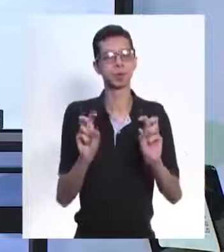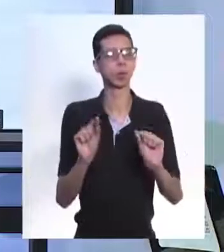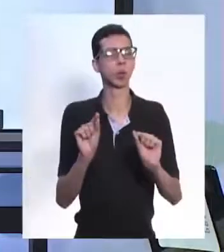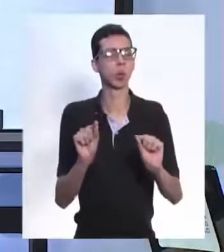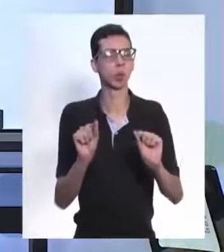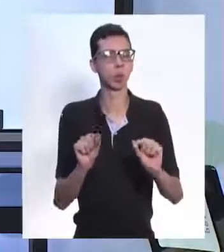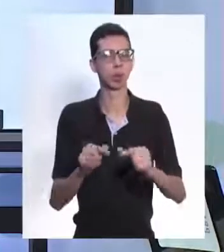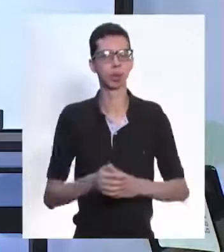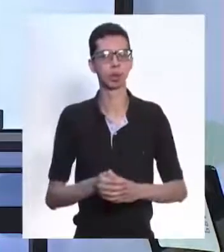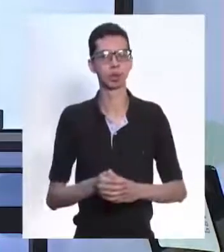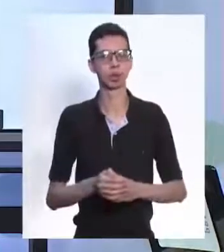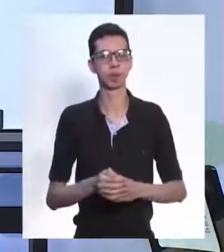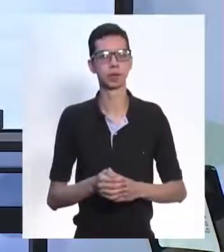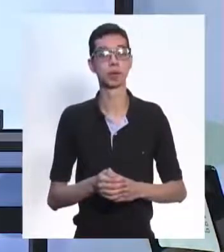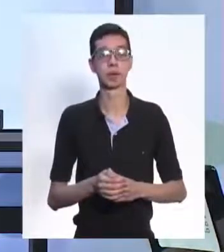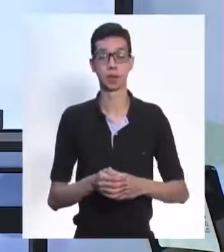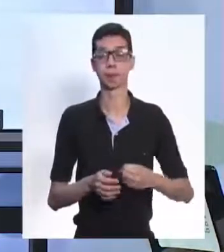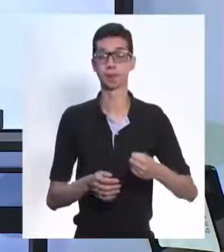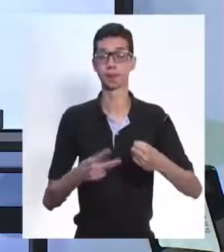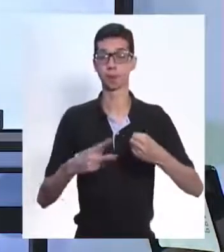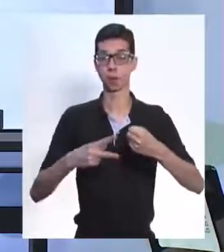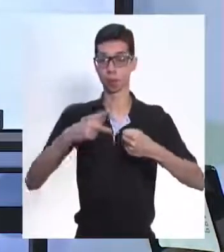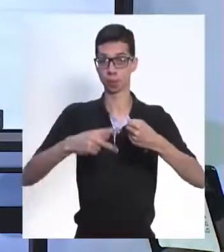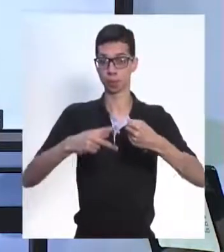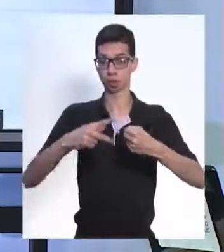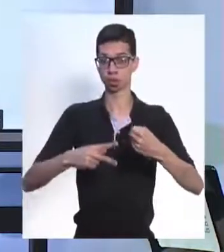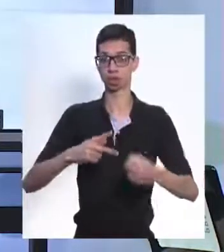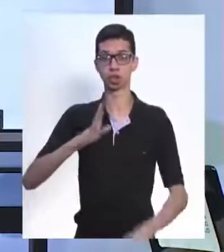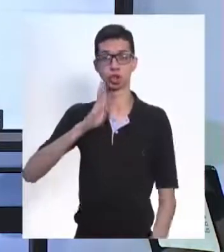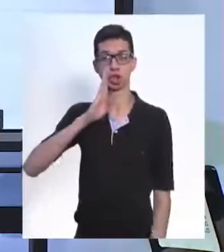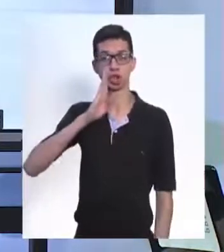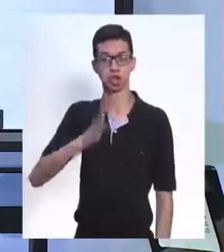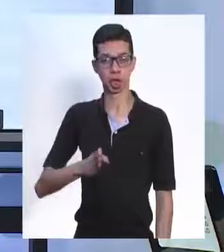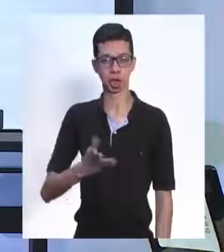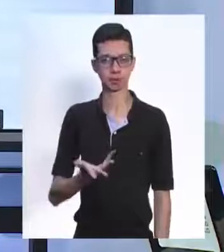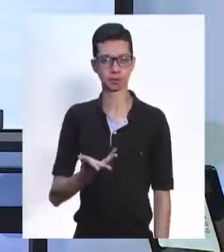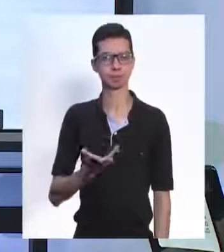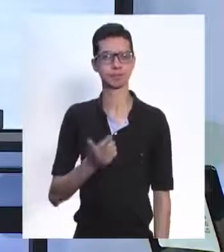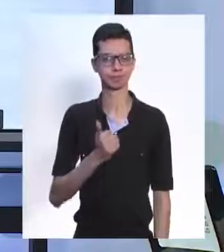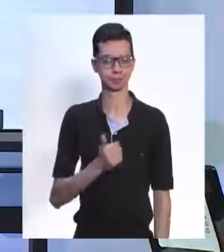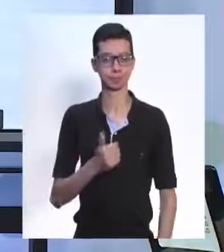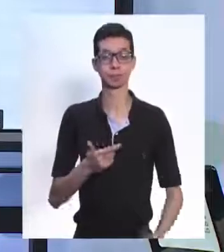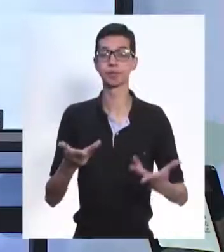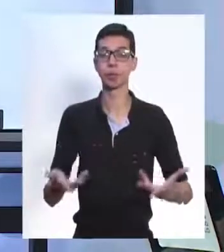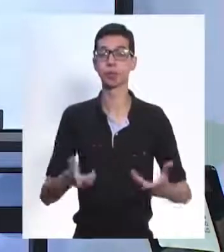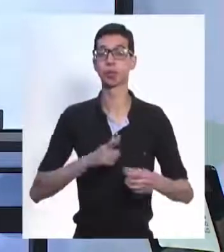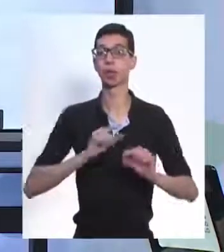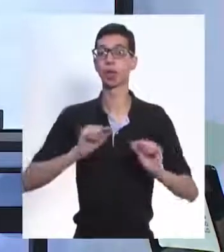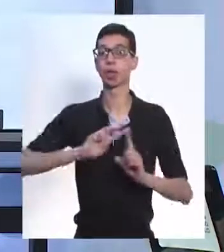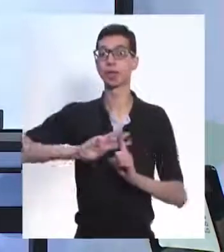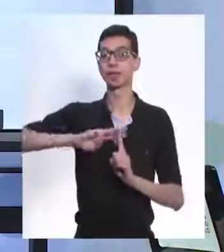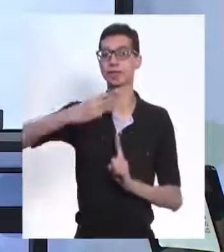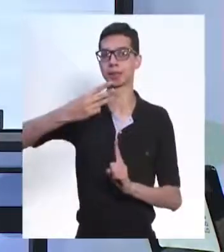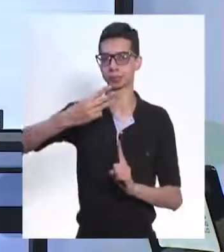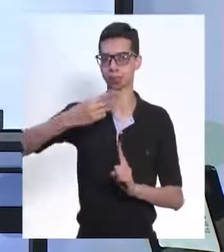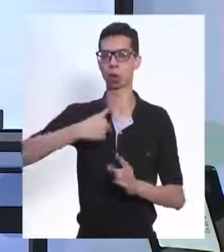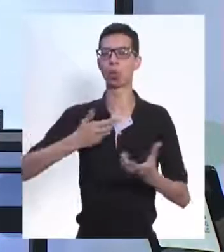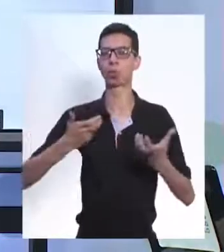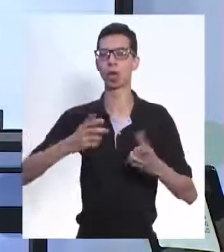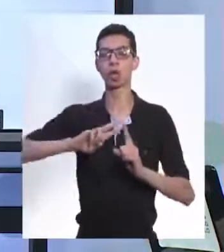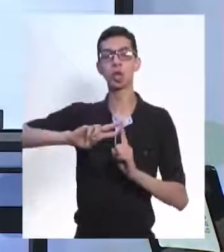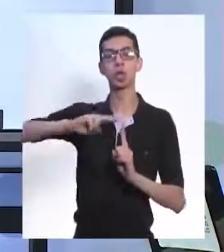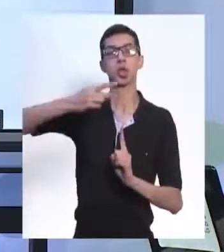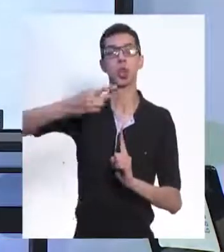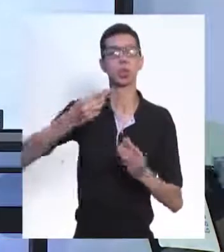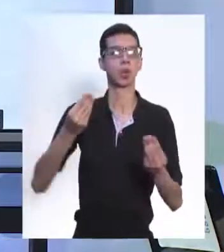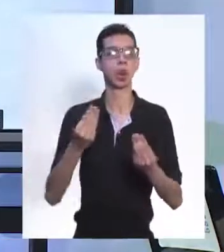ela é uma proporcionalidade direta, né? Essa multiplicação. Então, eu estou tendo o triplo. Se eu quisesse ter o dobro,